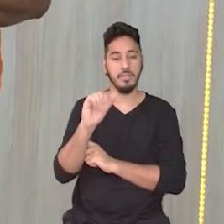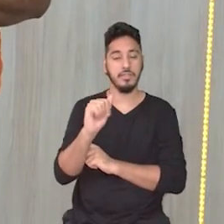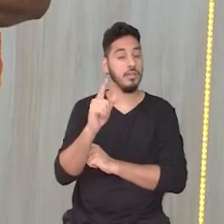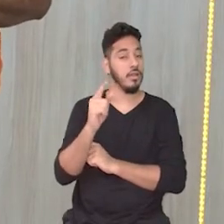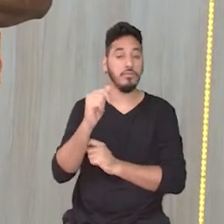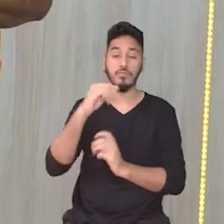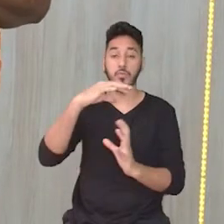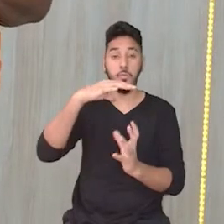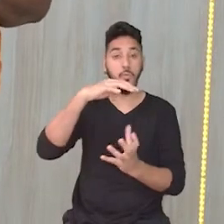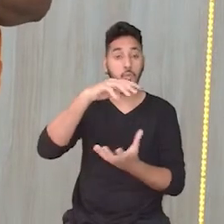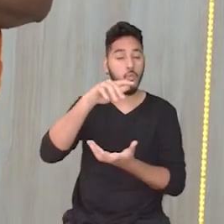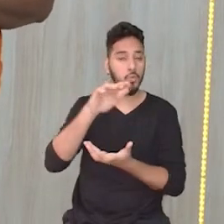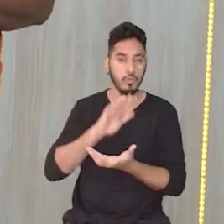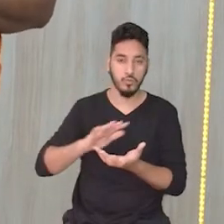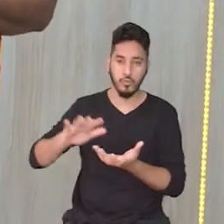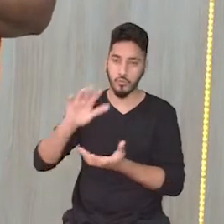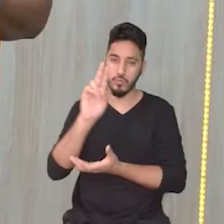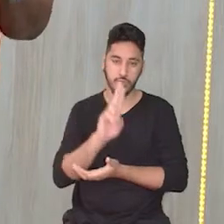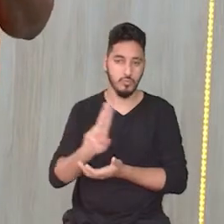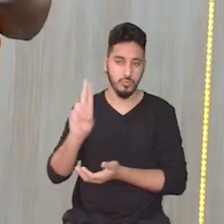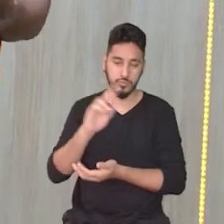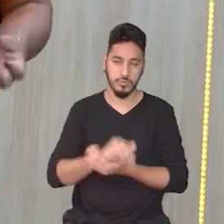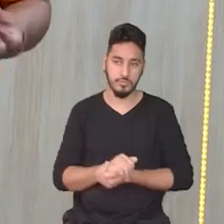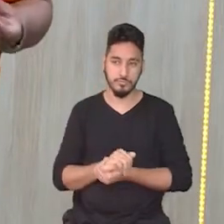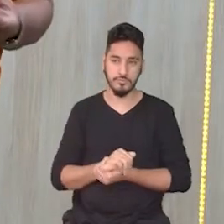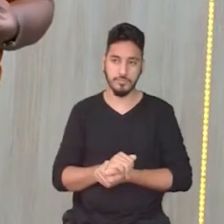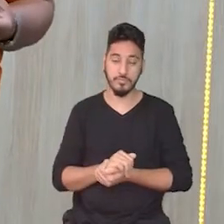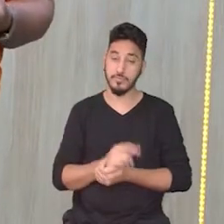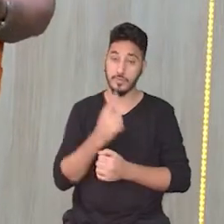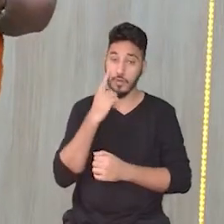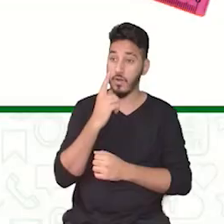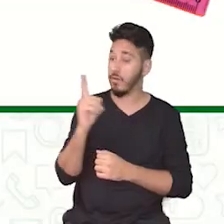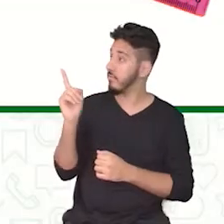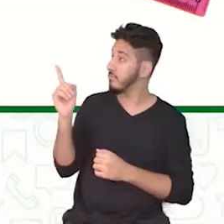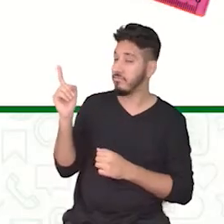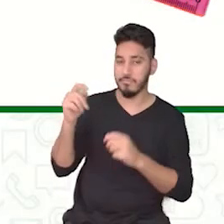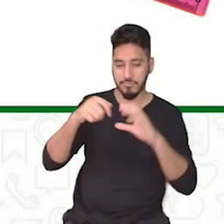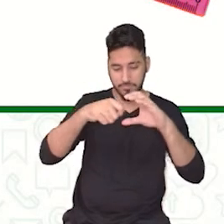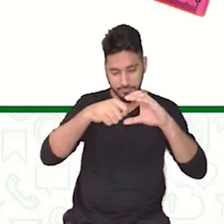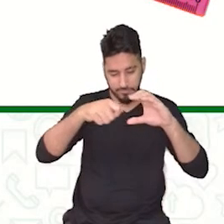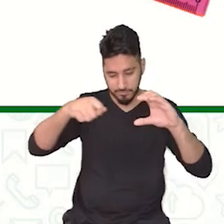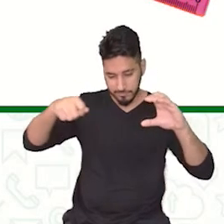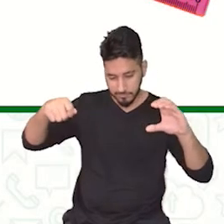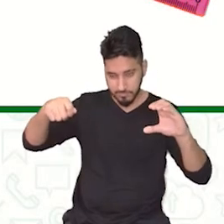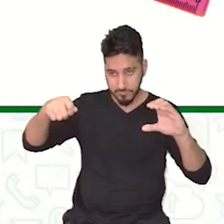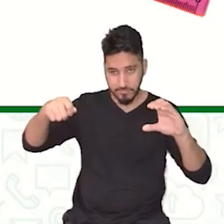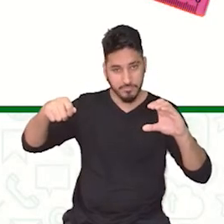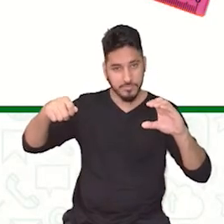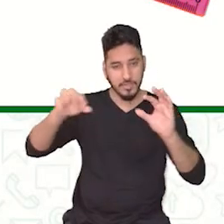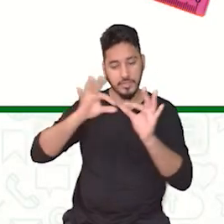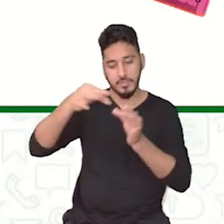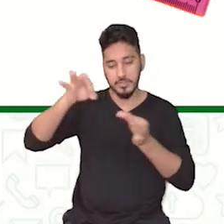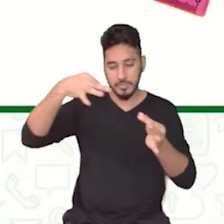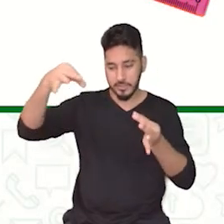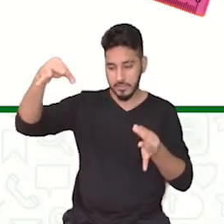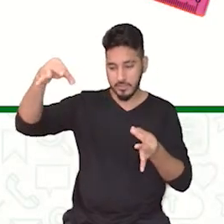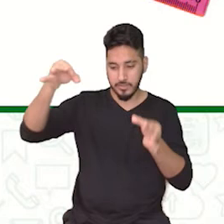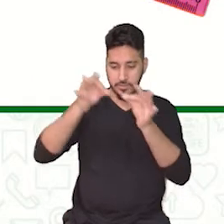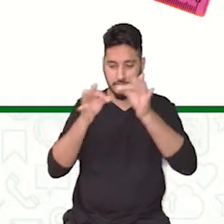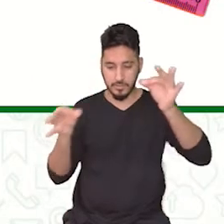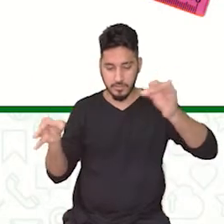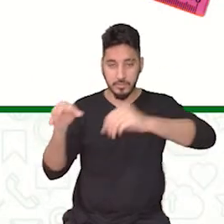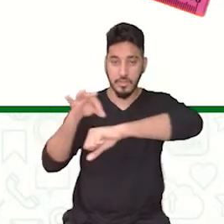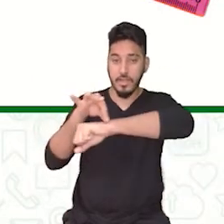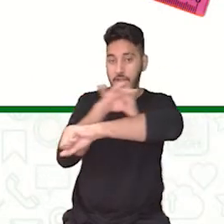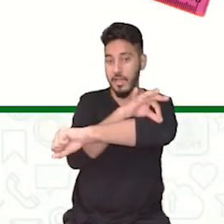Então, com certeza, a medida que você tira aqui é a mesma medida que você vai tirar em qualquer parte do mundo,